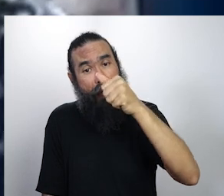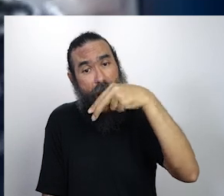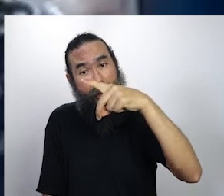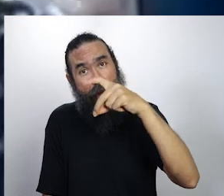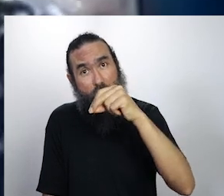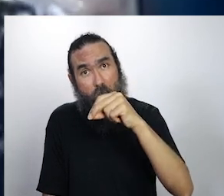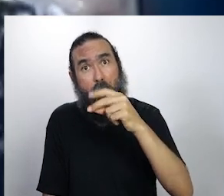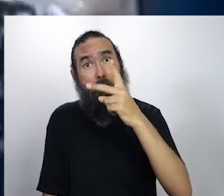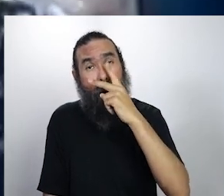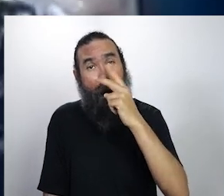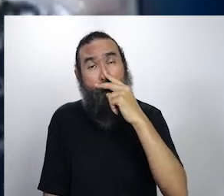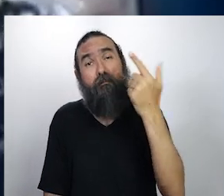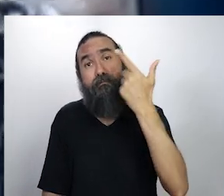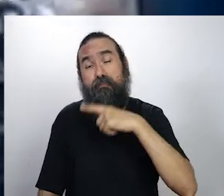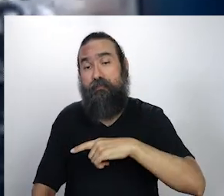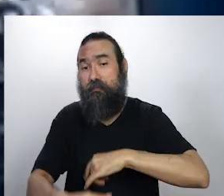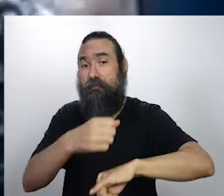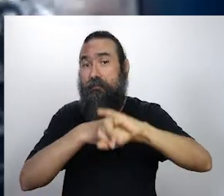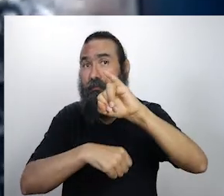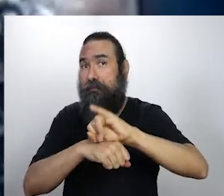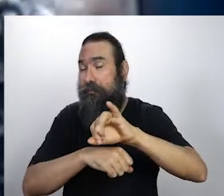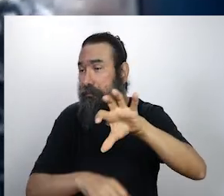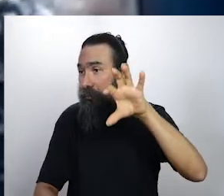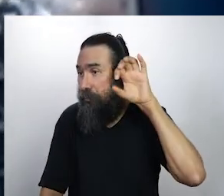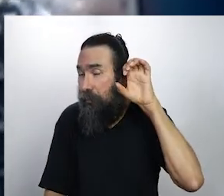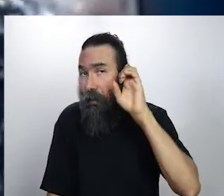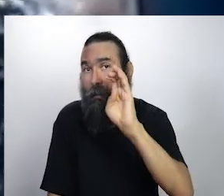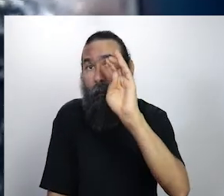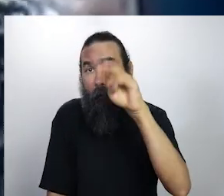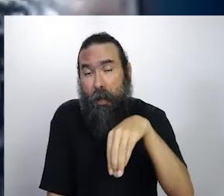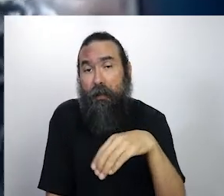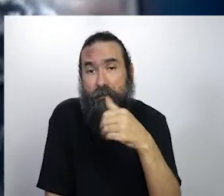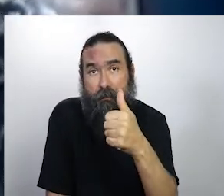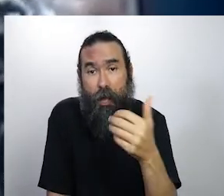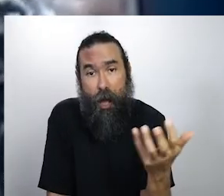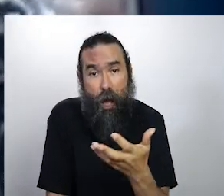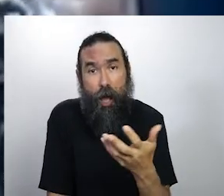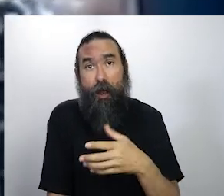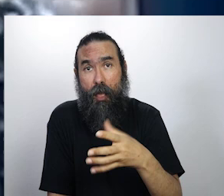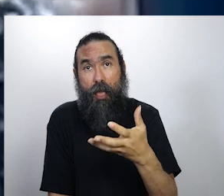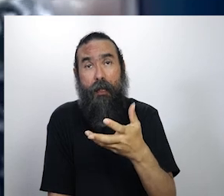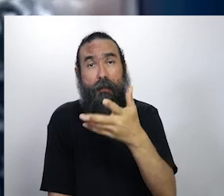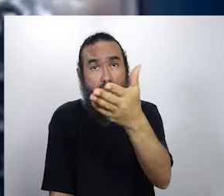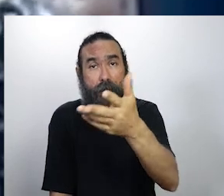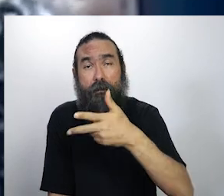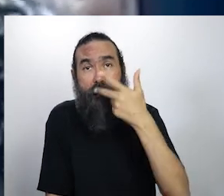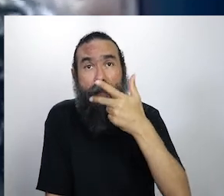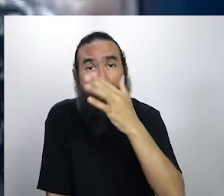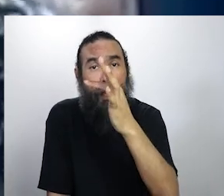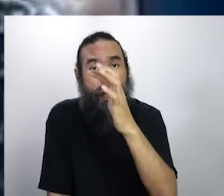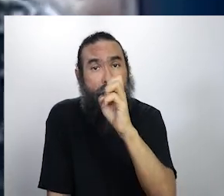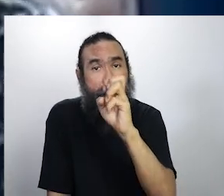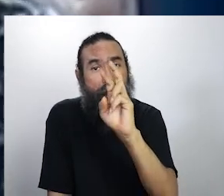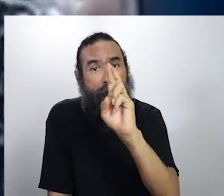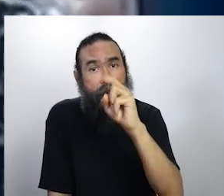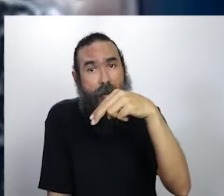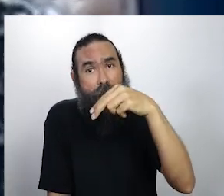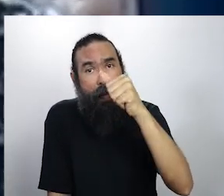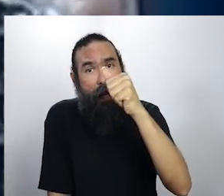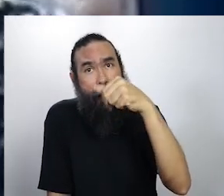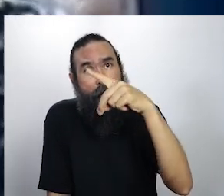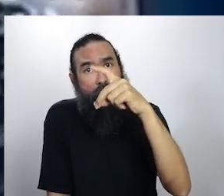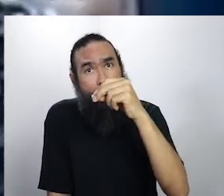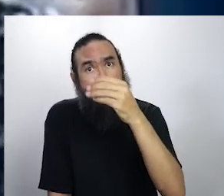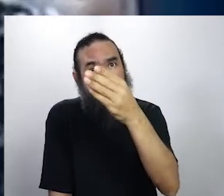que tem... É grande parceiro do encontro, co-criador da aldeia multiétnica, e tem